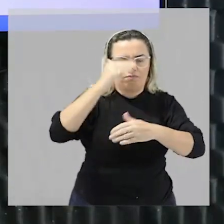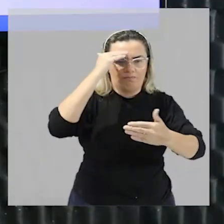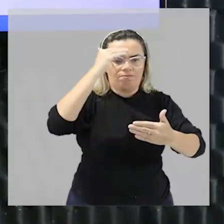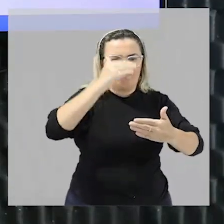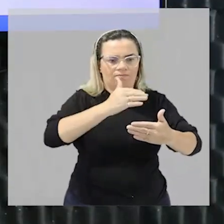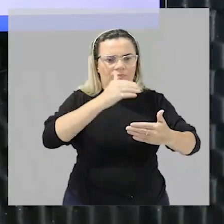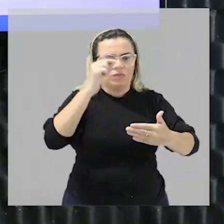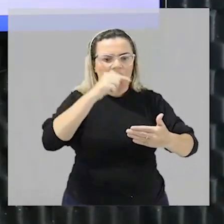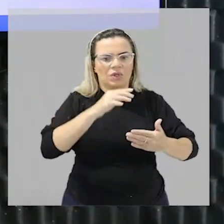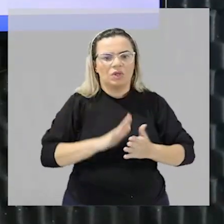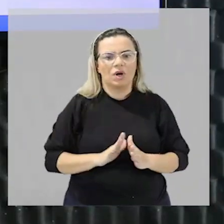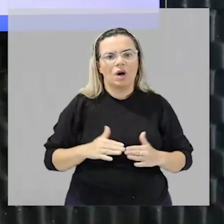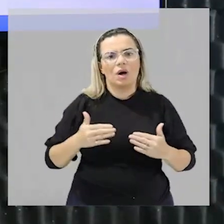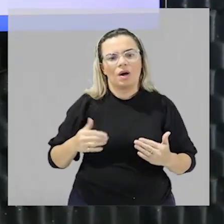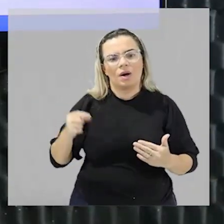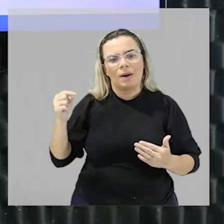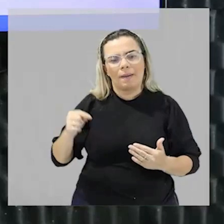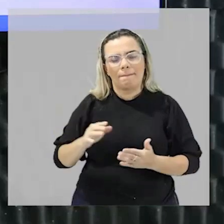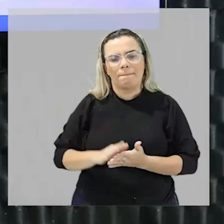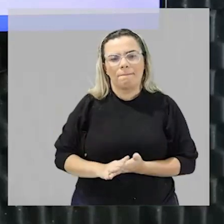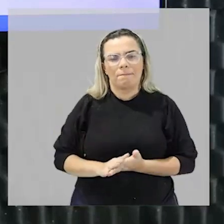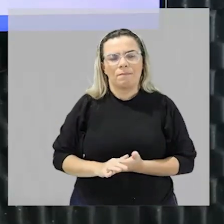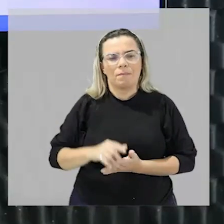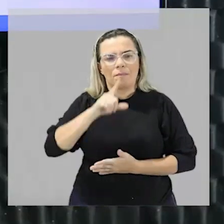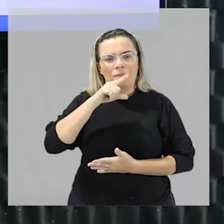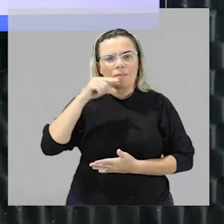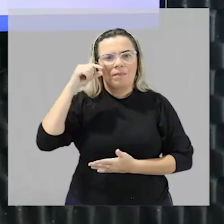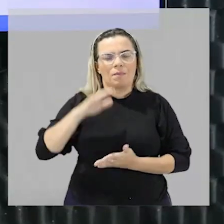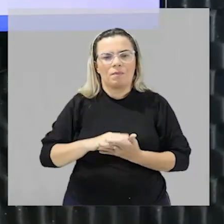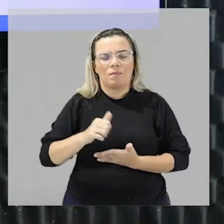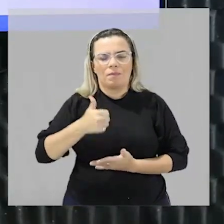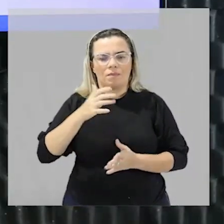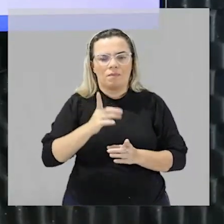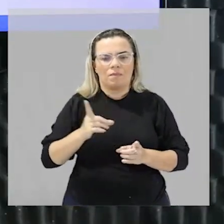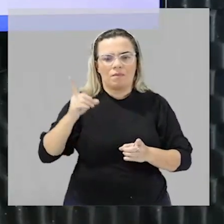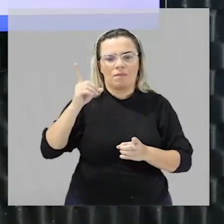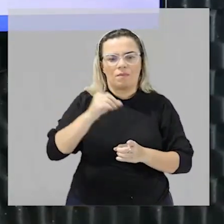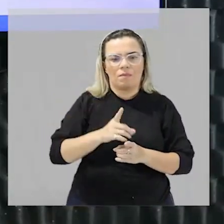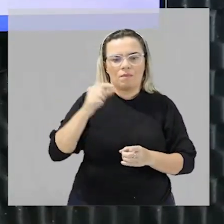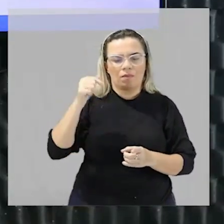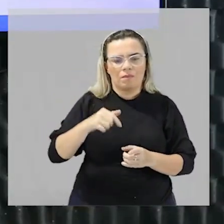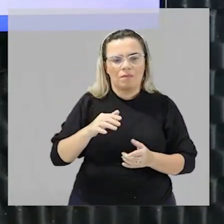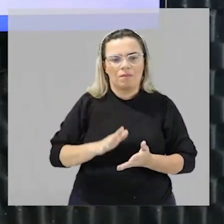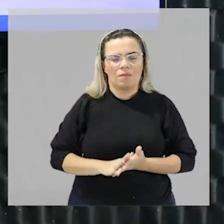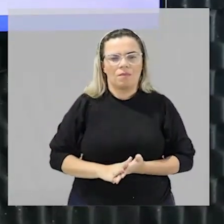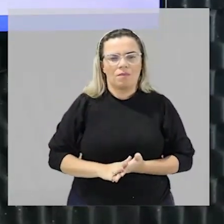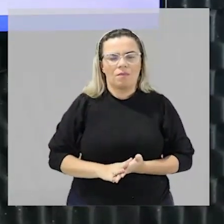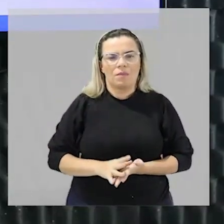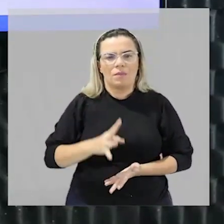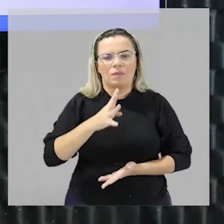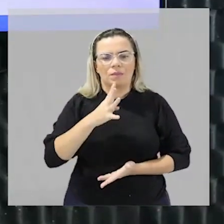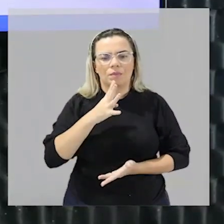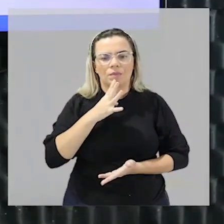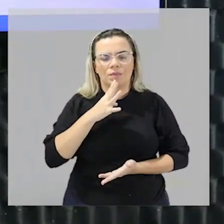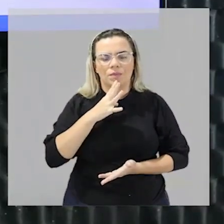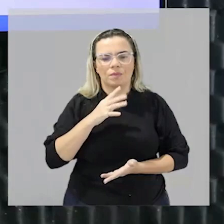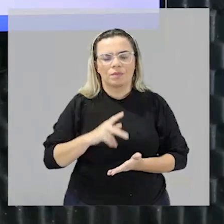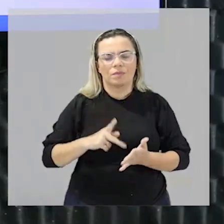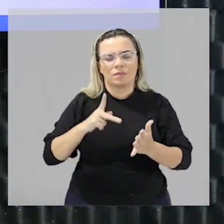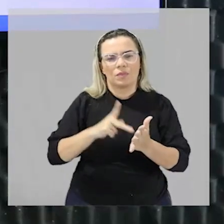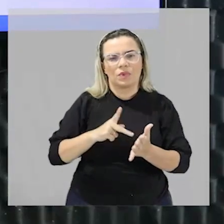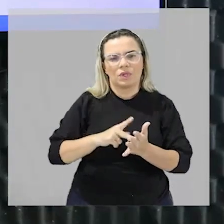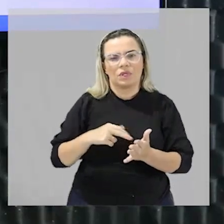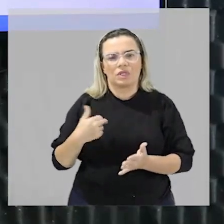das formas que Dom Pedro I encontrou para legitimar o reconhecimento da